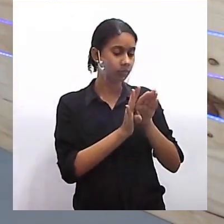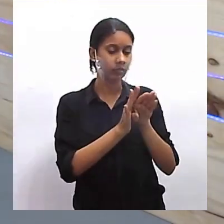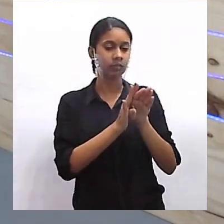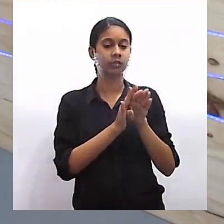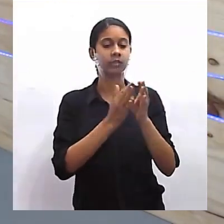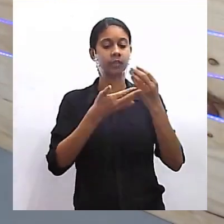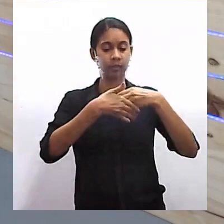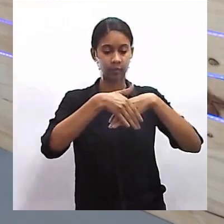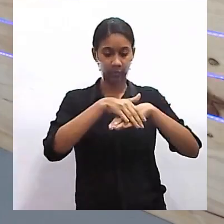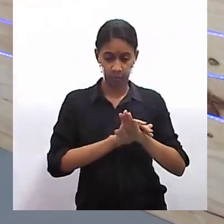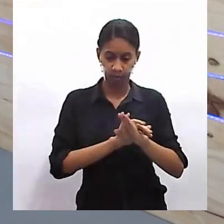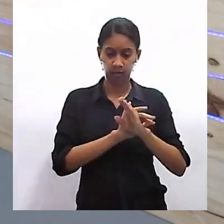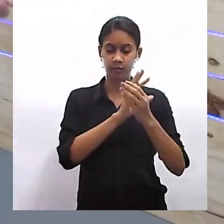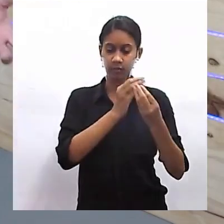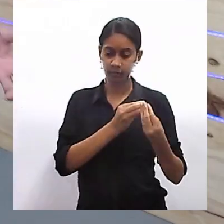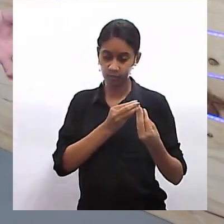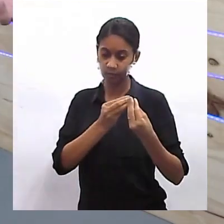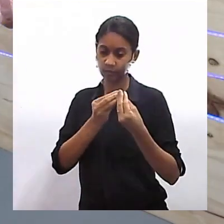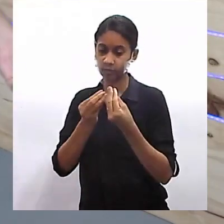expedição,